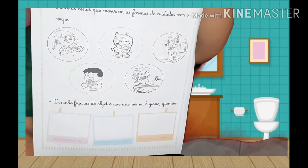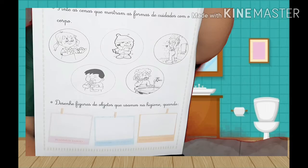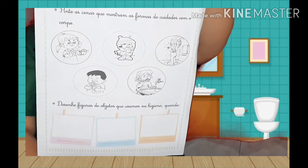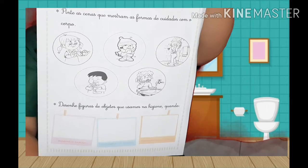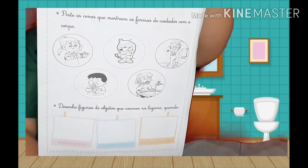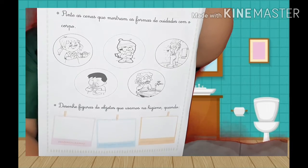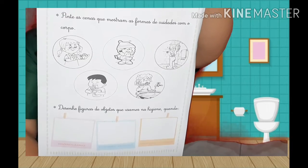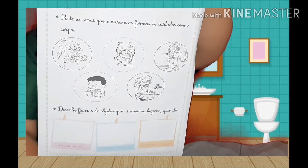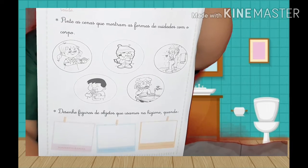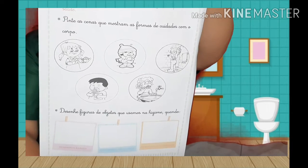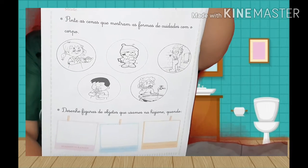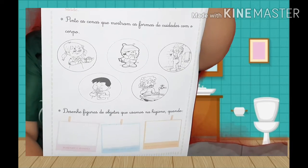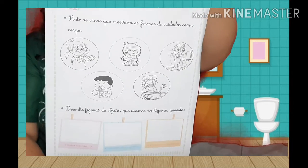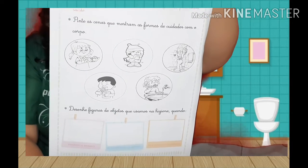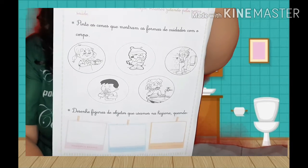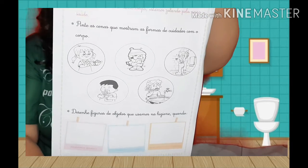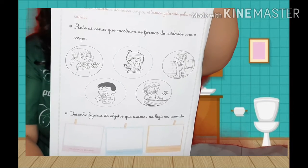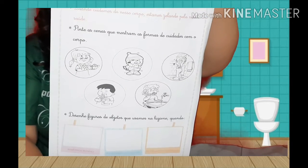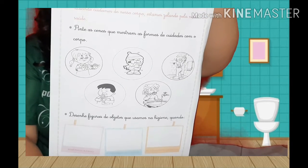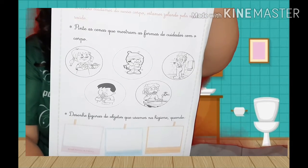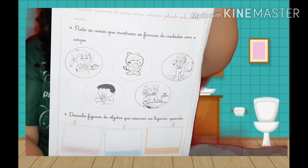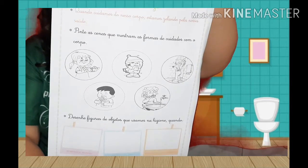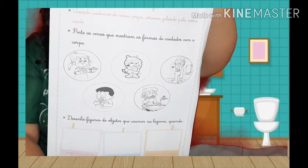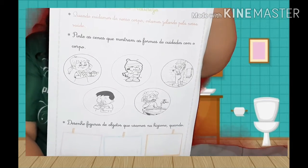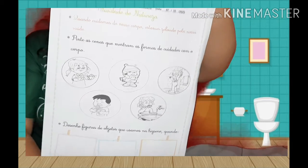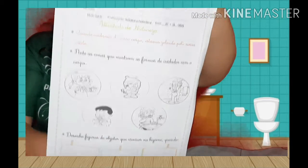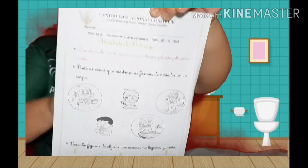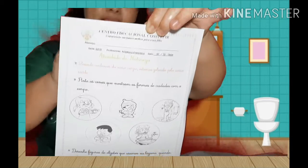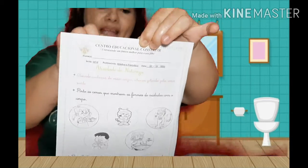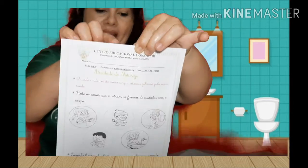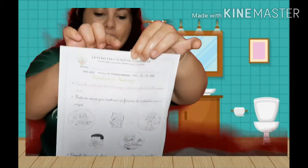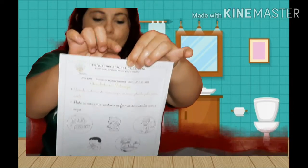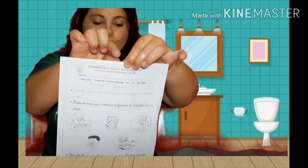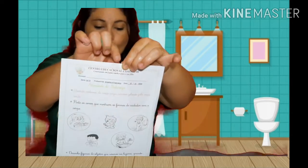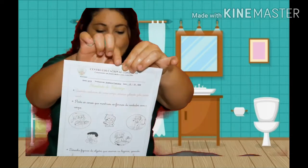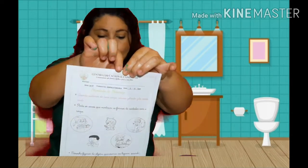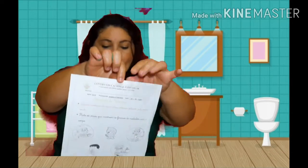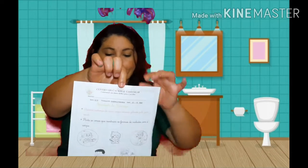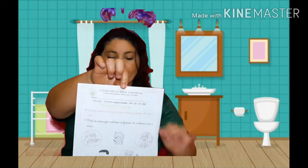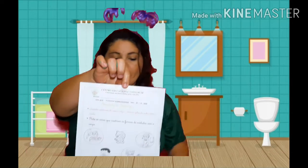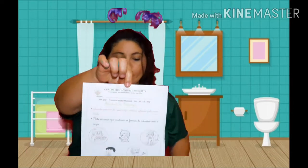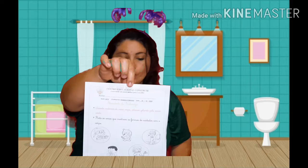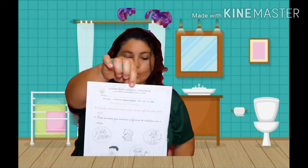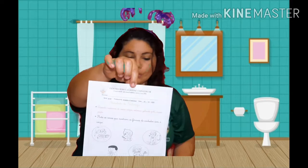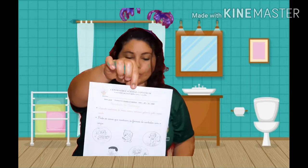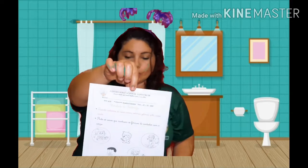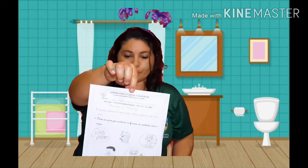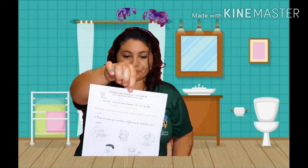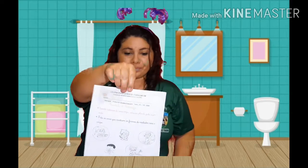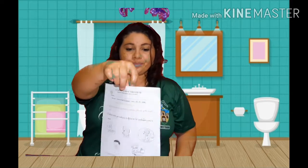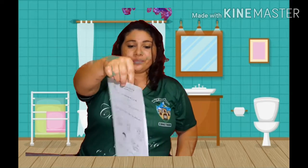desenhar um pente que é necessário para pentearmos o nosso cabelo.